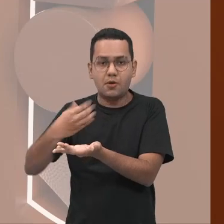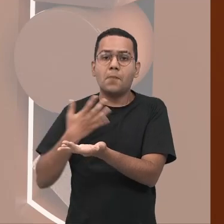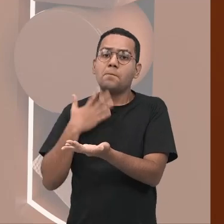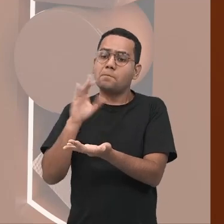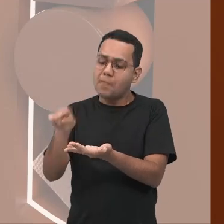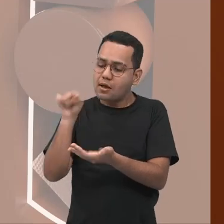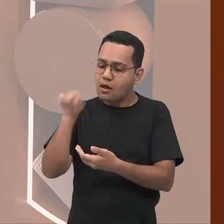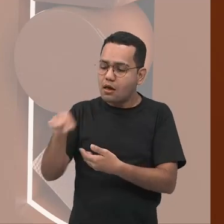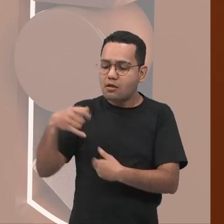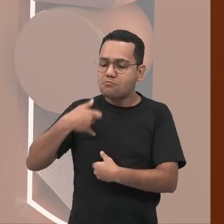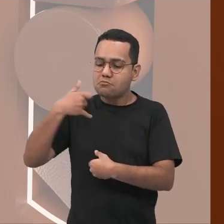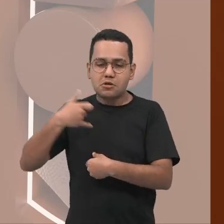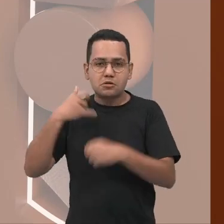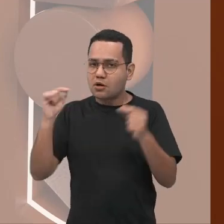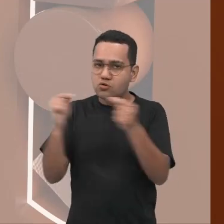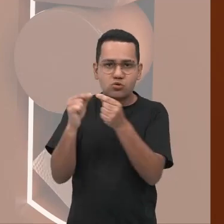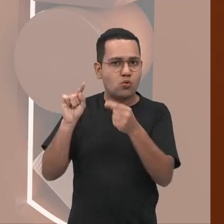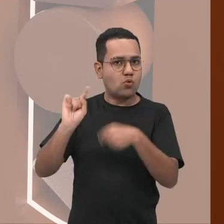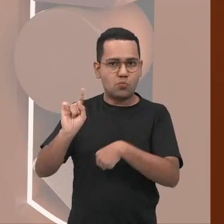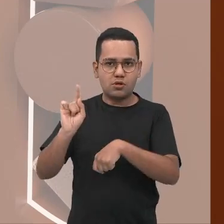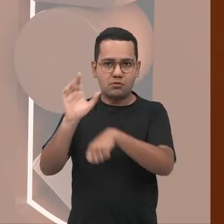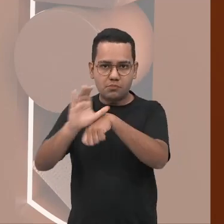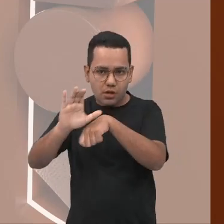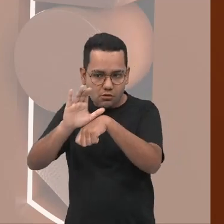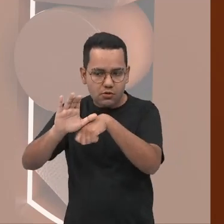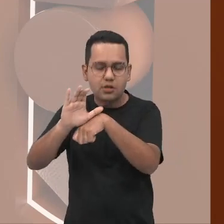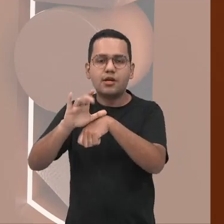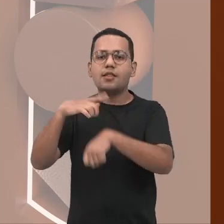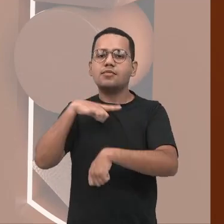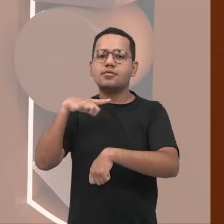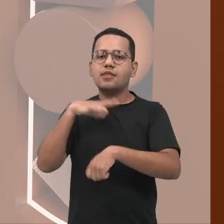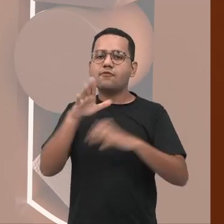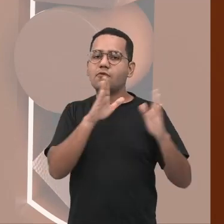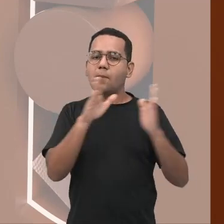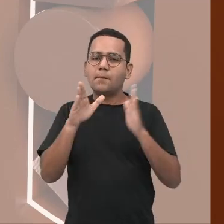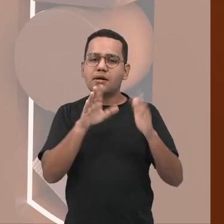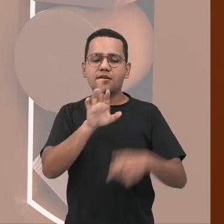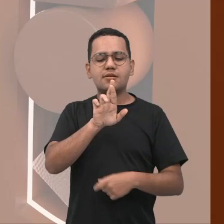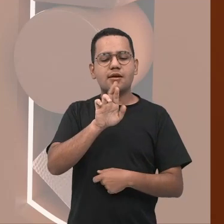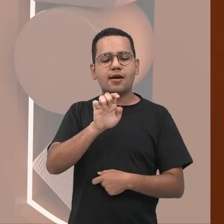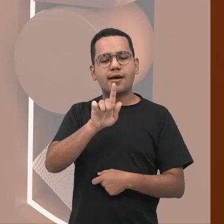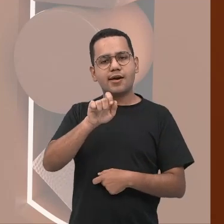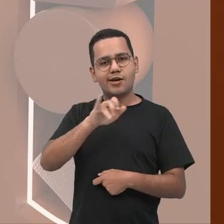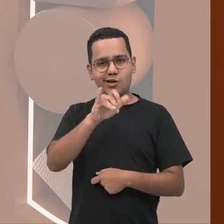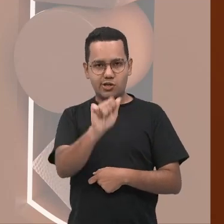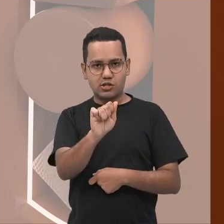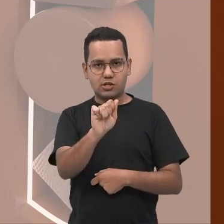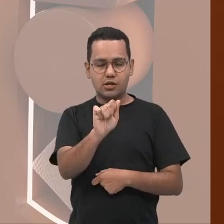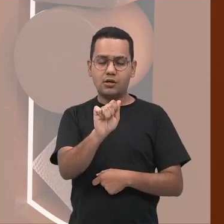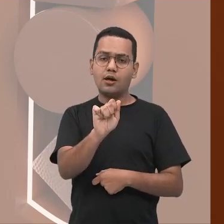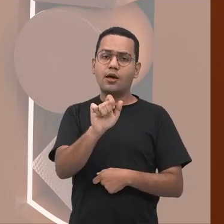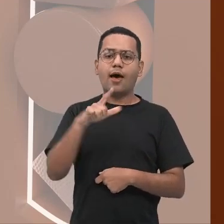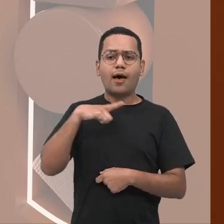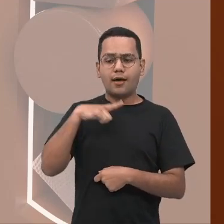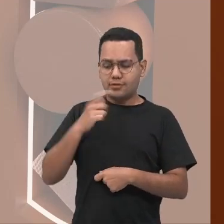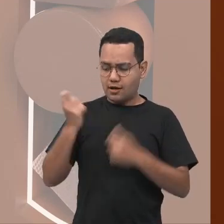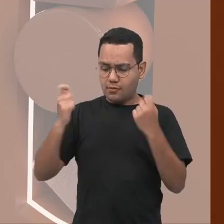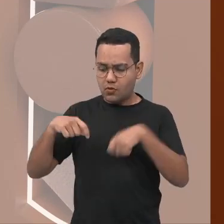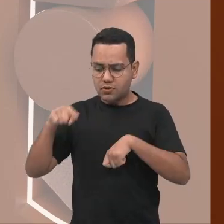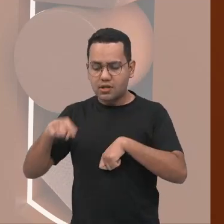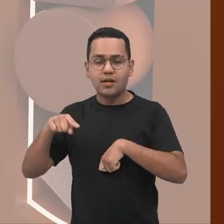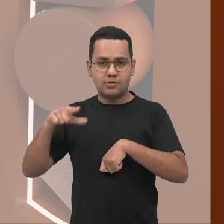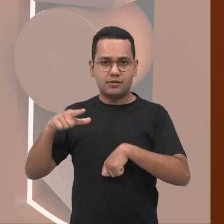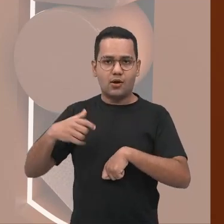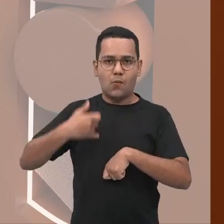foi eleito as chamadas regências, que governariam até a maioridade do príncipe herdeiro,